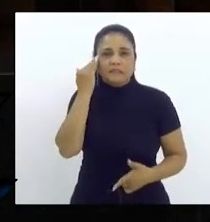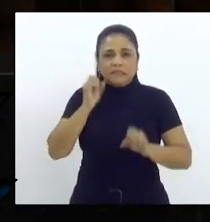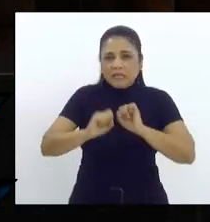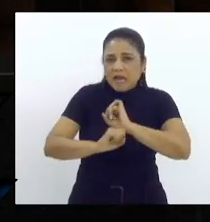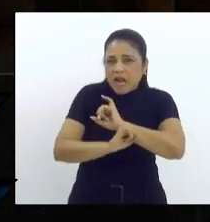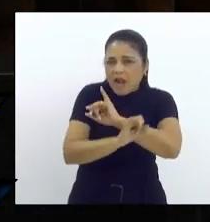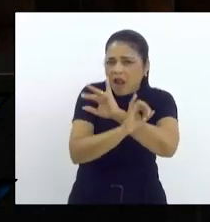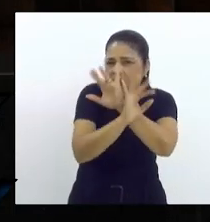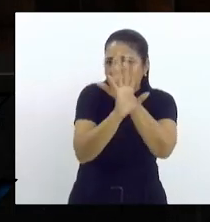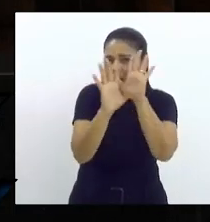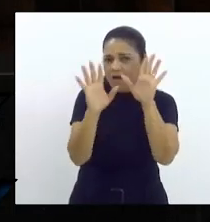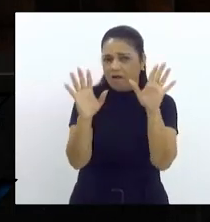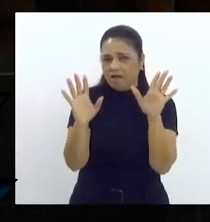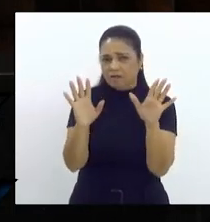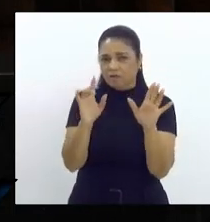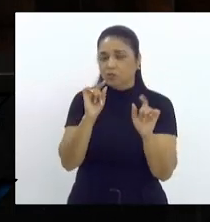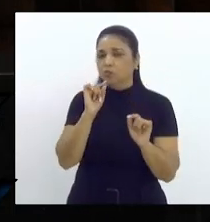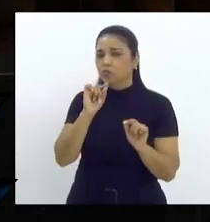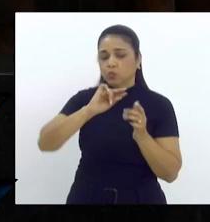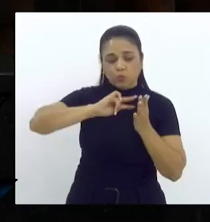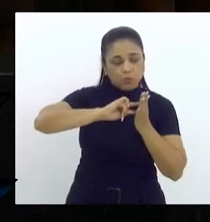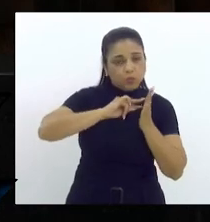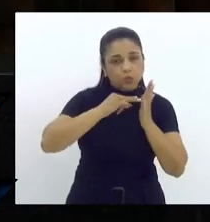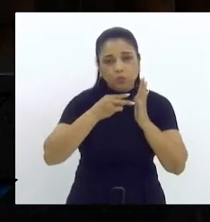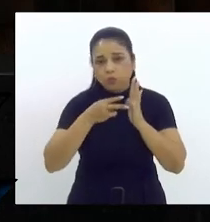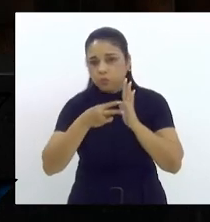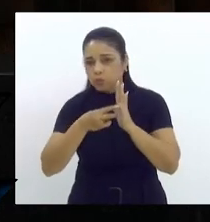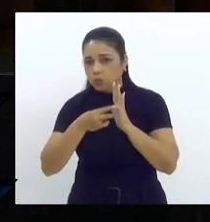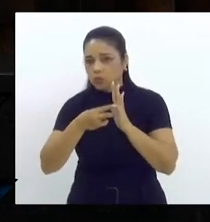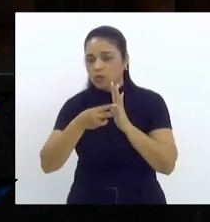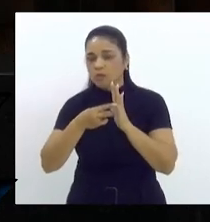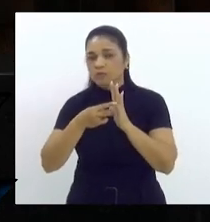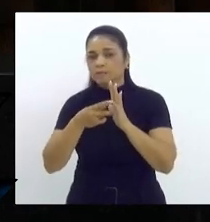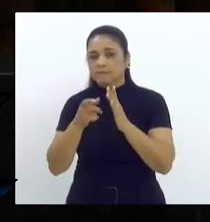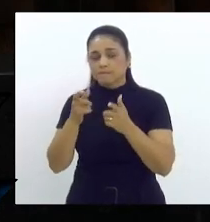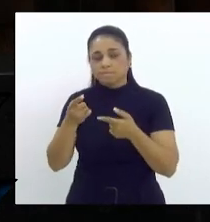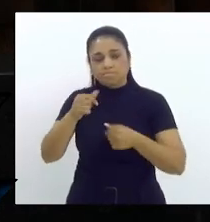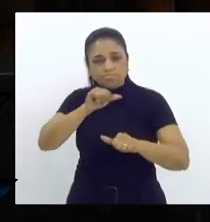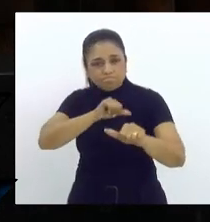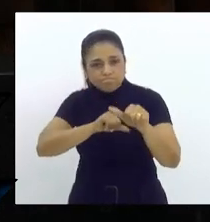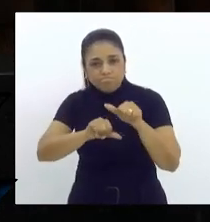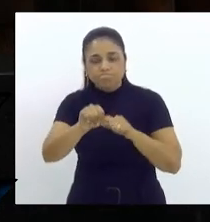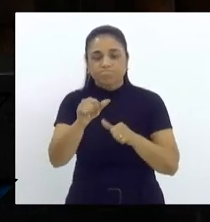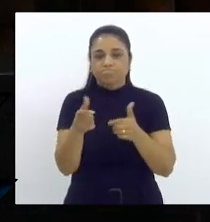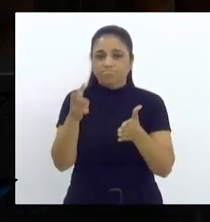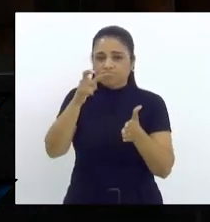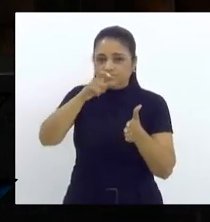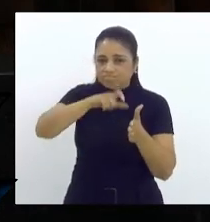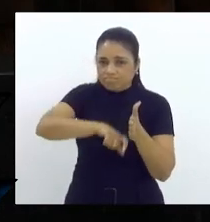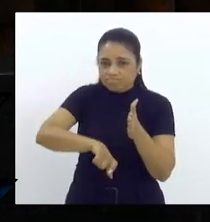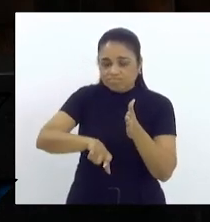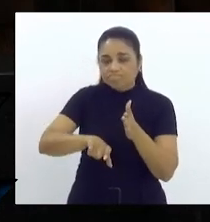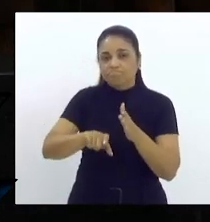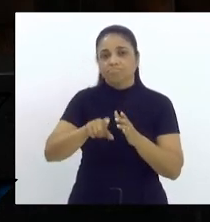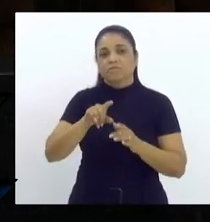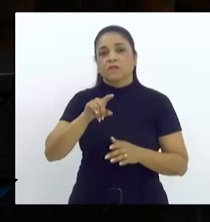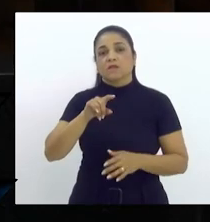clara o que é essa reforma. A reforma